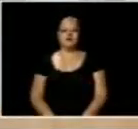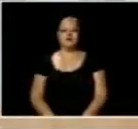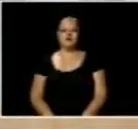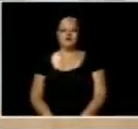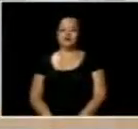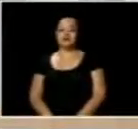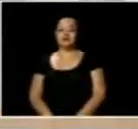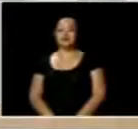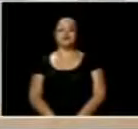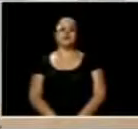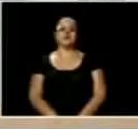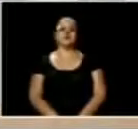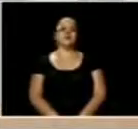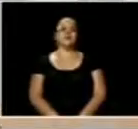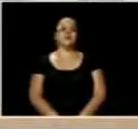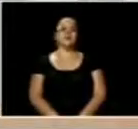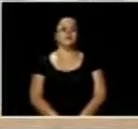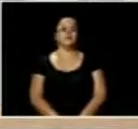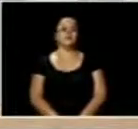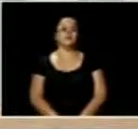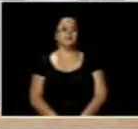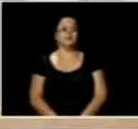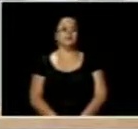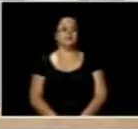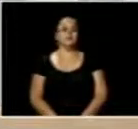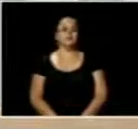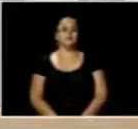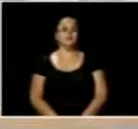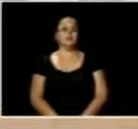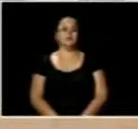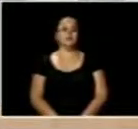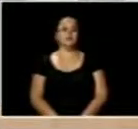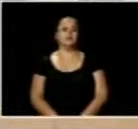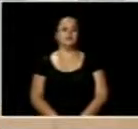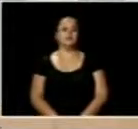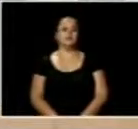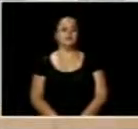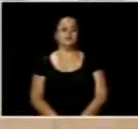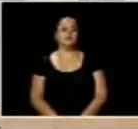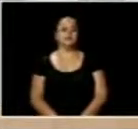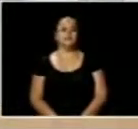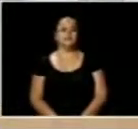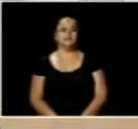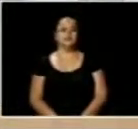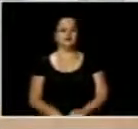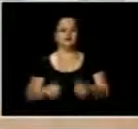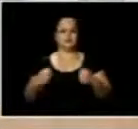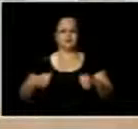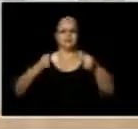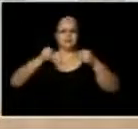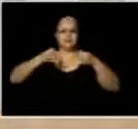orçamento para o setor de cultura. E aqui eu posso exemplificar.